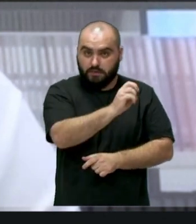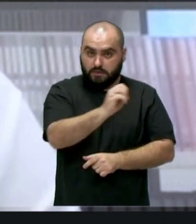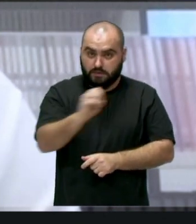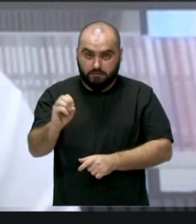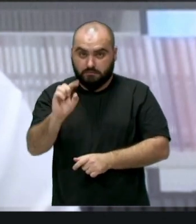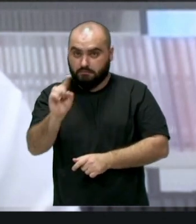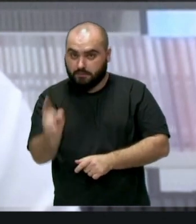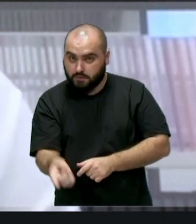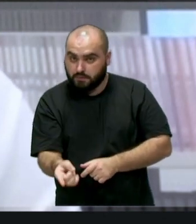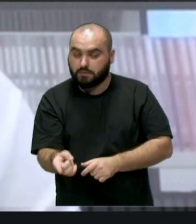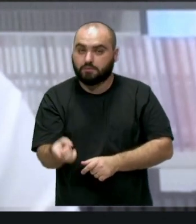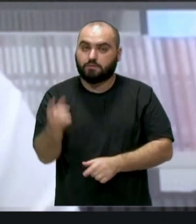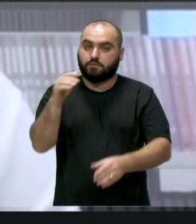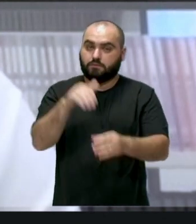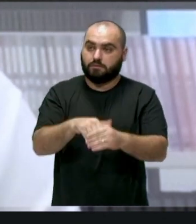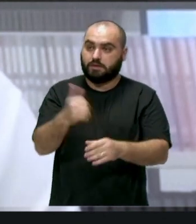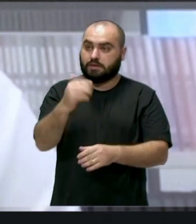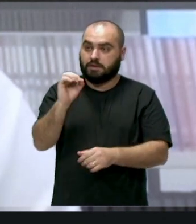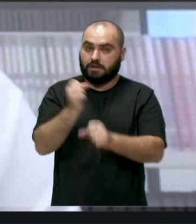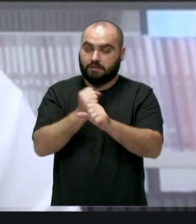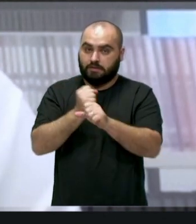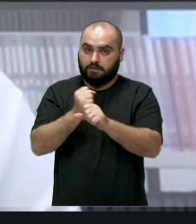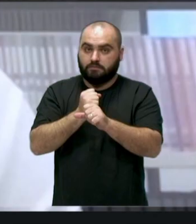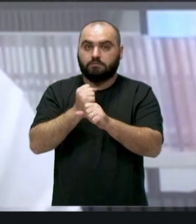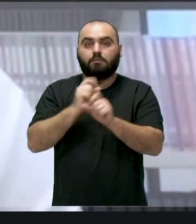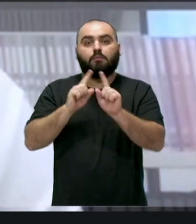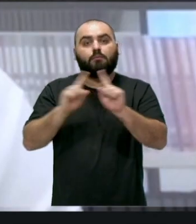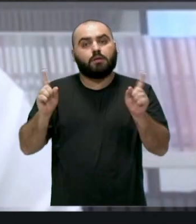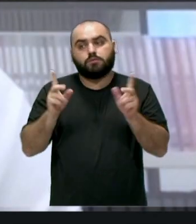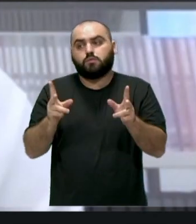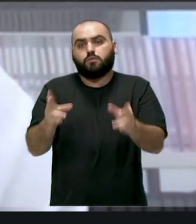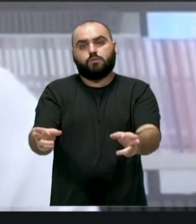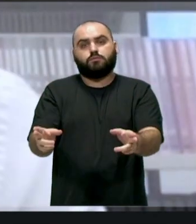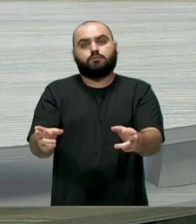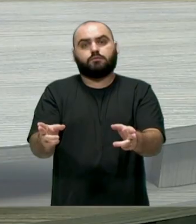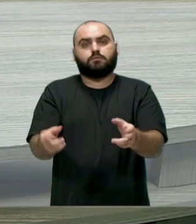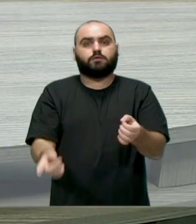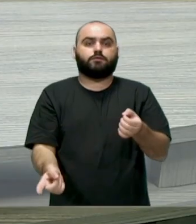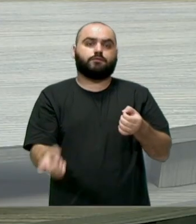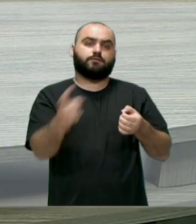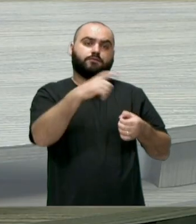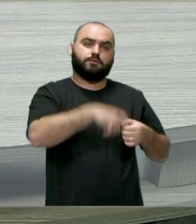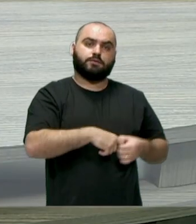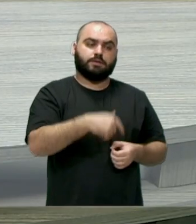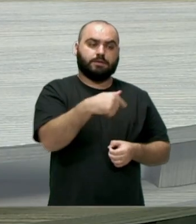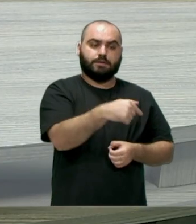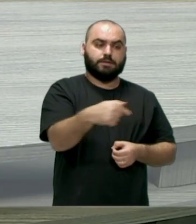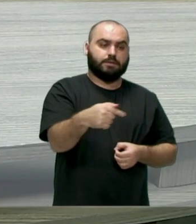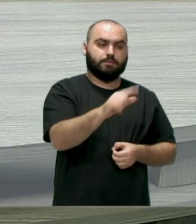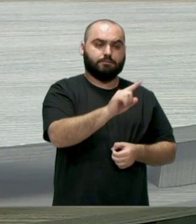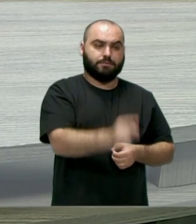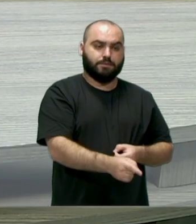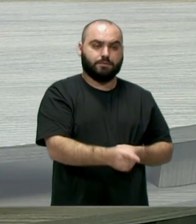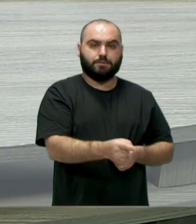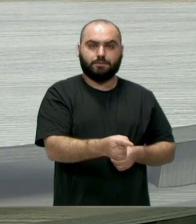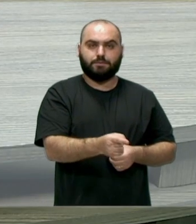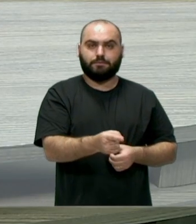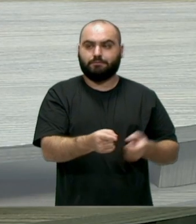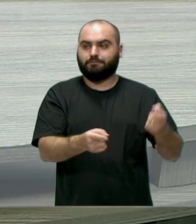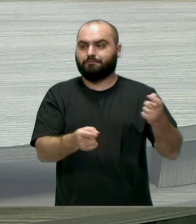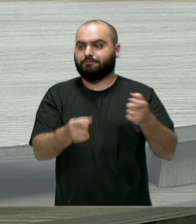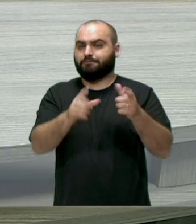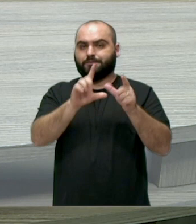aumentamos 500 mil eleitores em 10 anos e, mesmo assim, regredimos de 77 mil para 15 mil. Então,